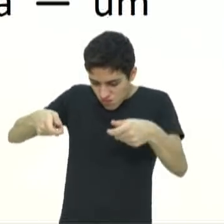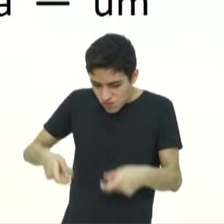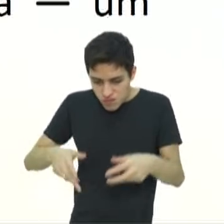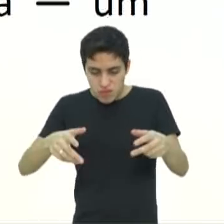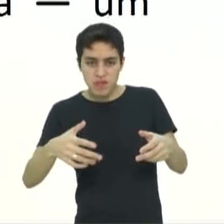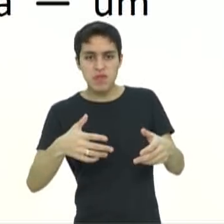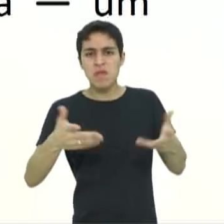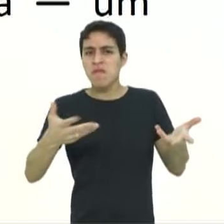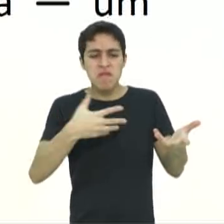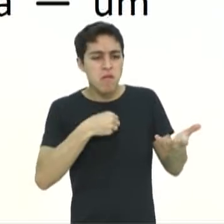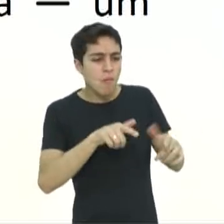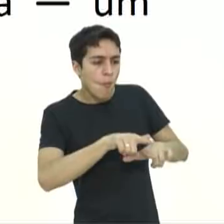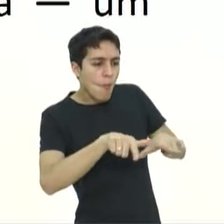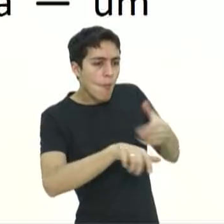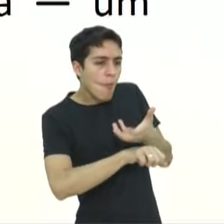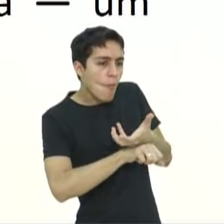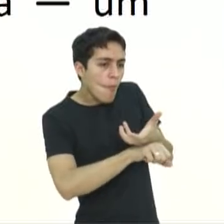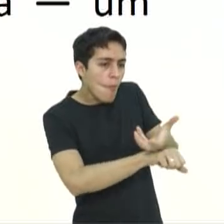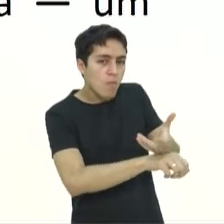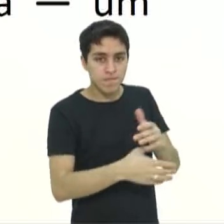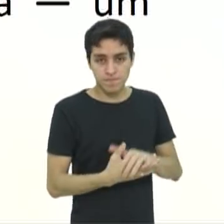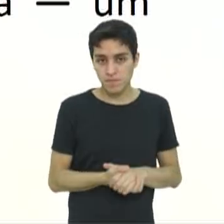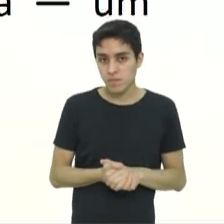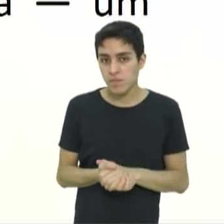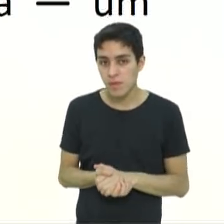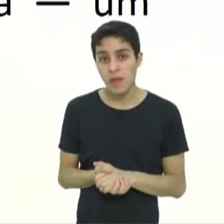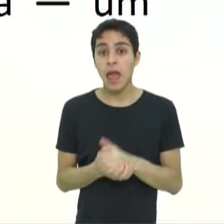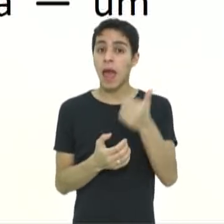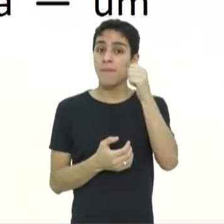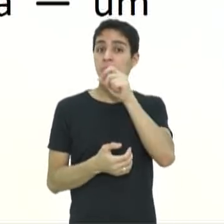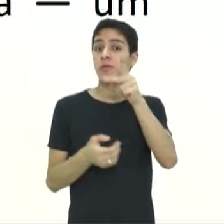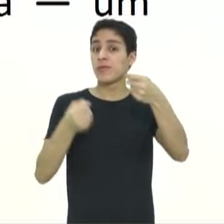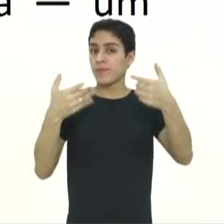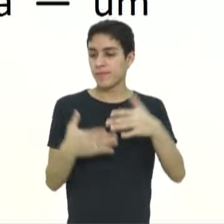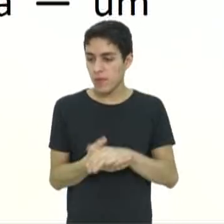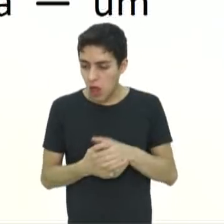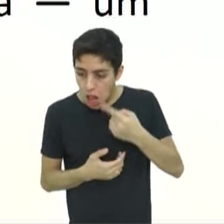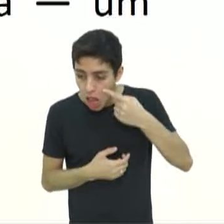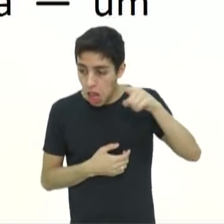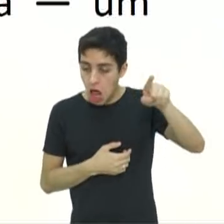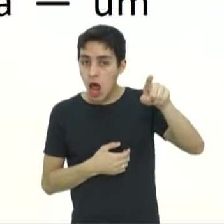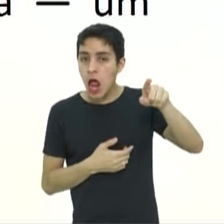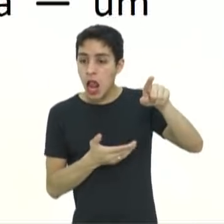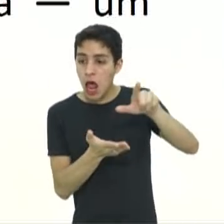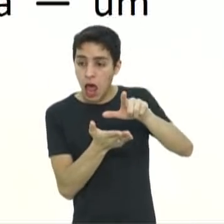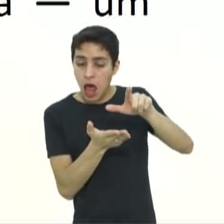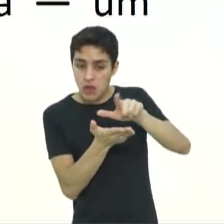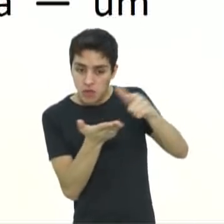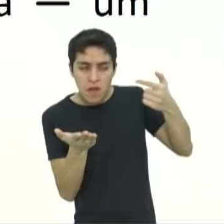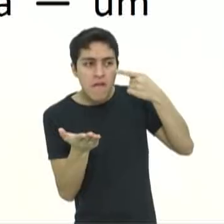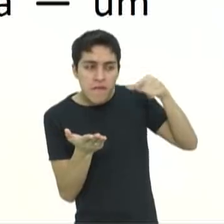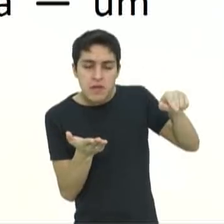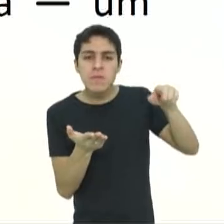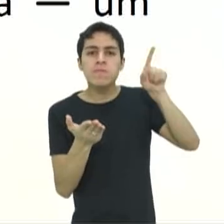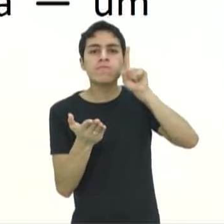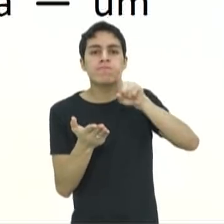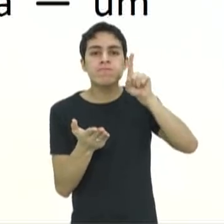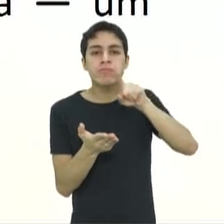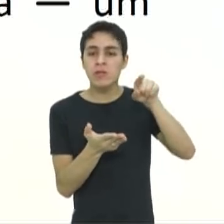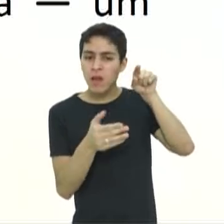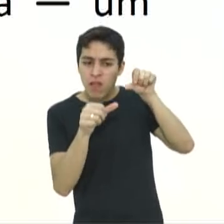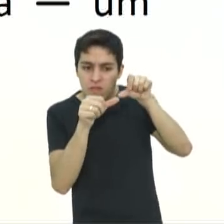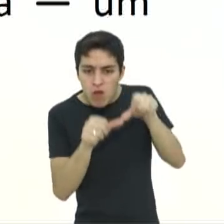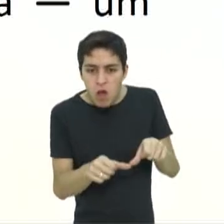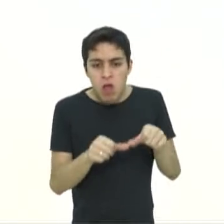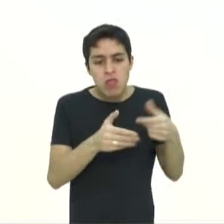Nos Estados Unidos, continua ela, um jornalista passou 1 mês comendo só fast food. Engordou mais de